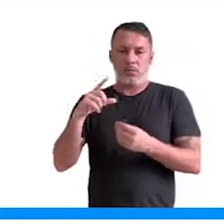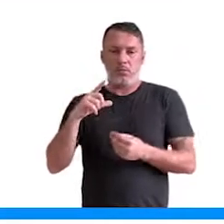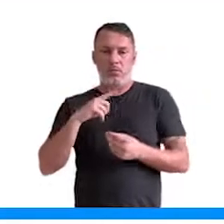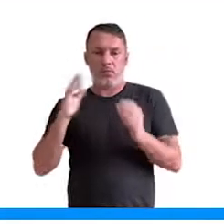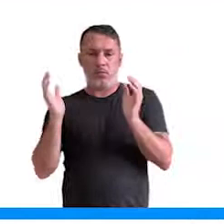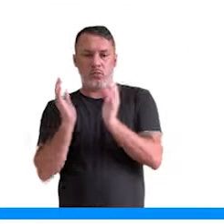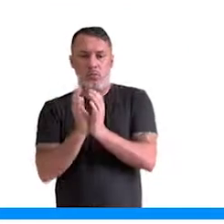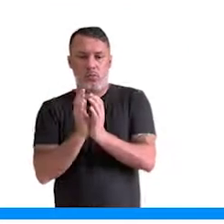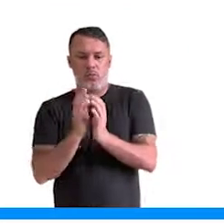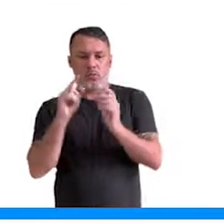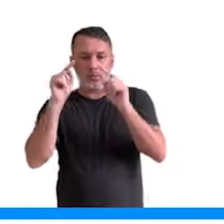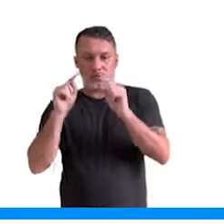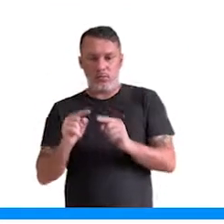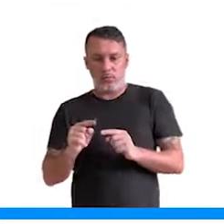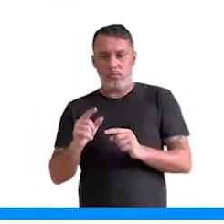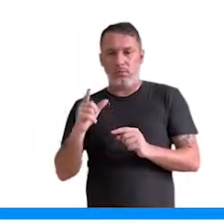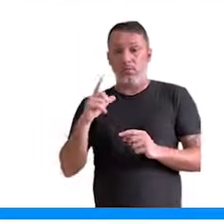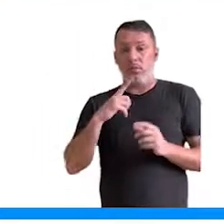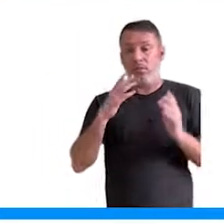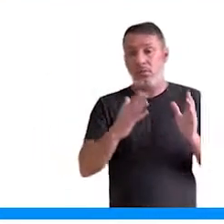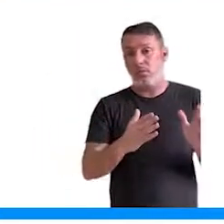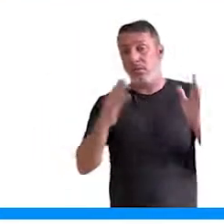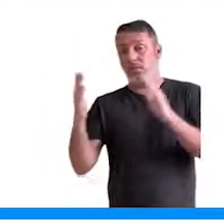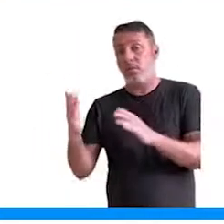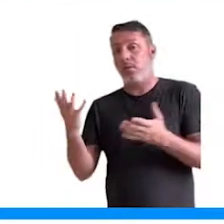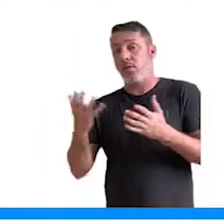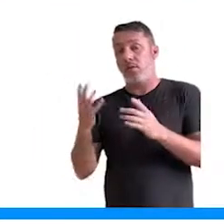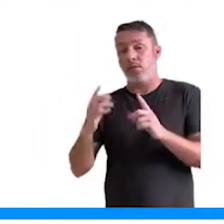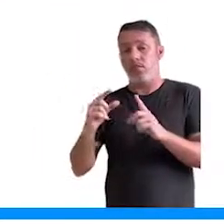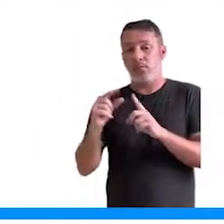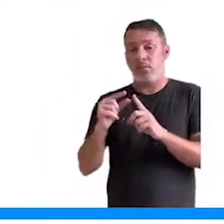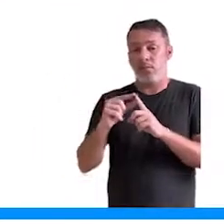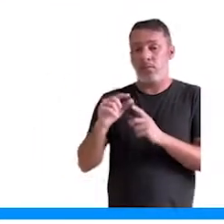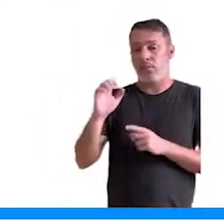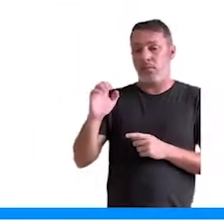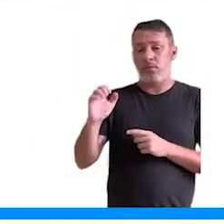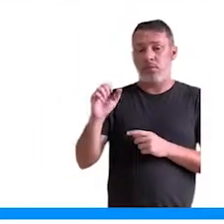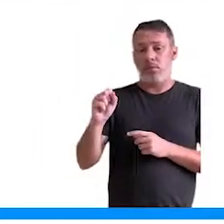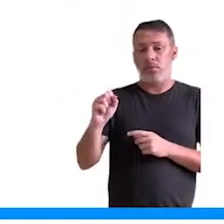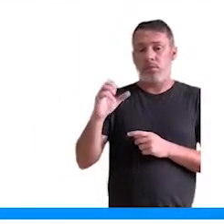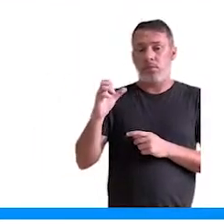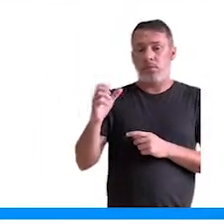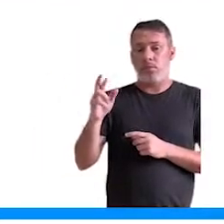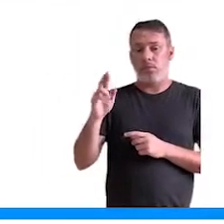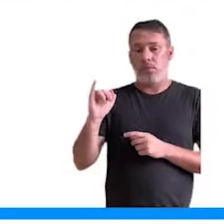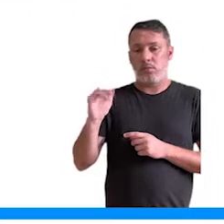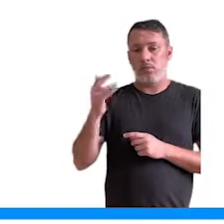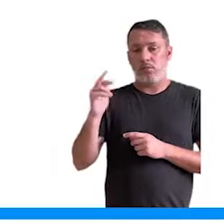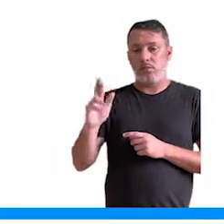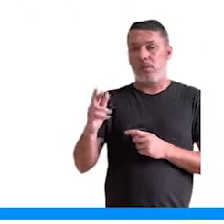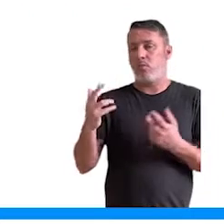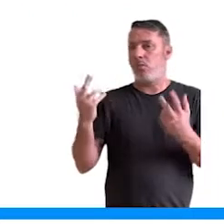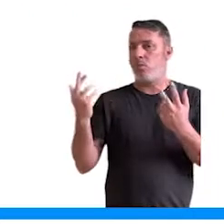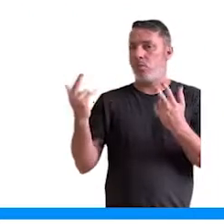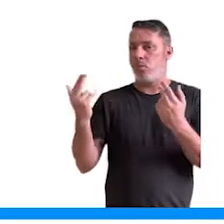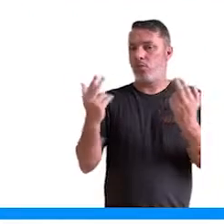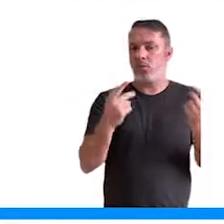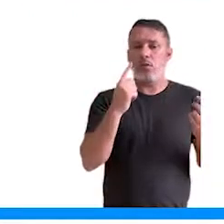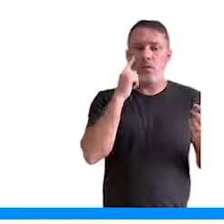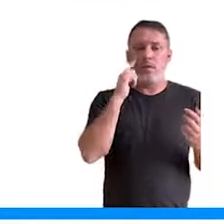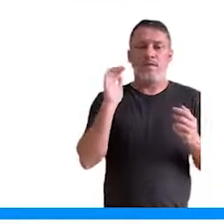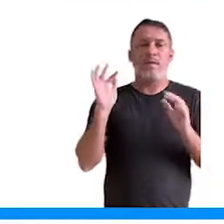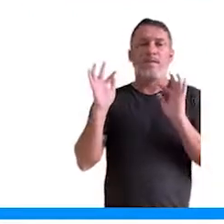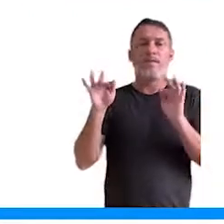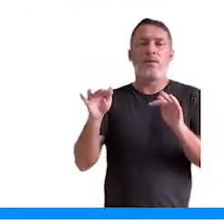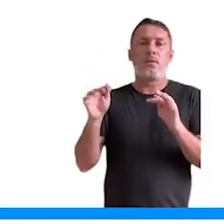no bebamos nosotros, no bebáis vosotros y no beban ustedes. Bien, escribir igual.